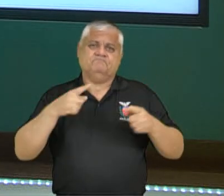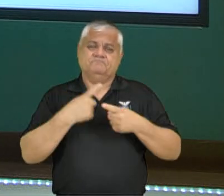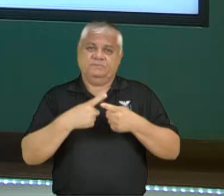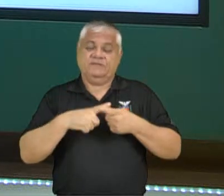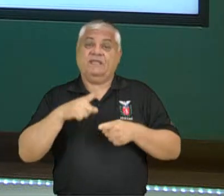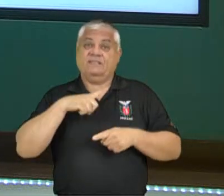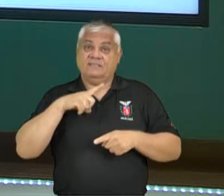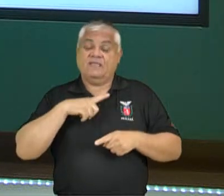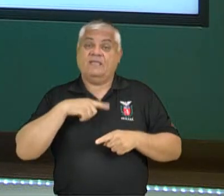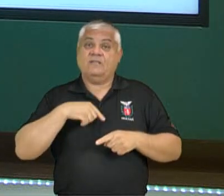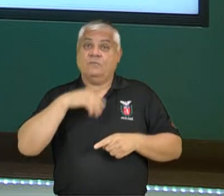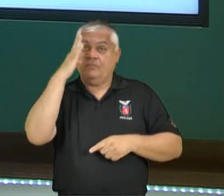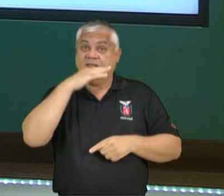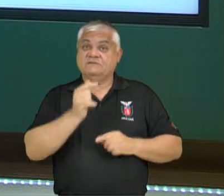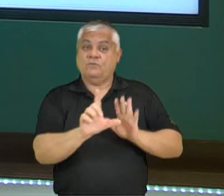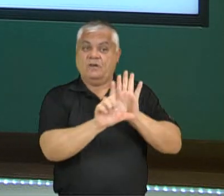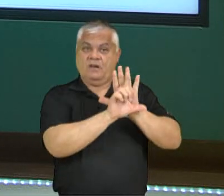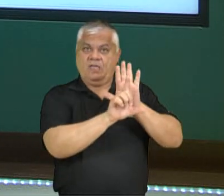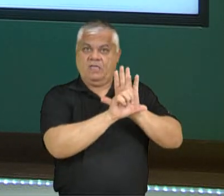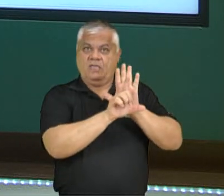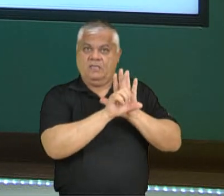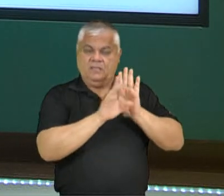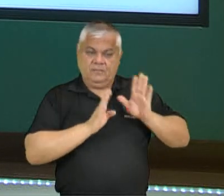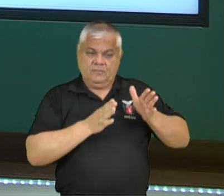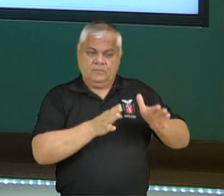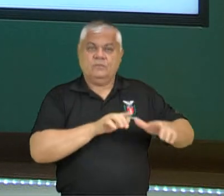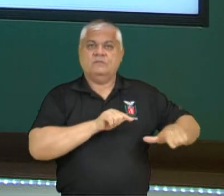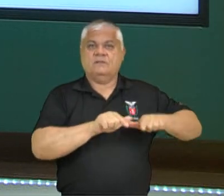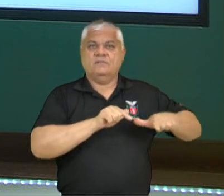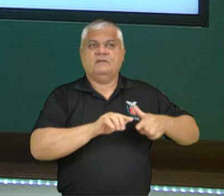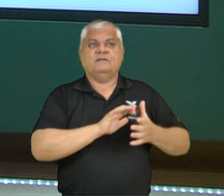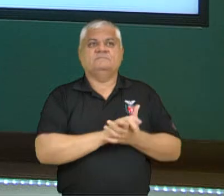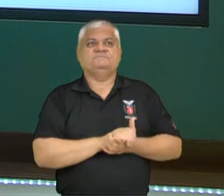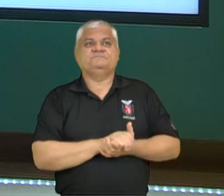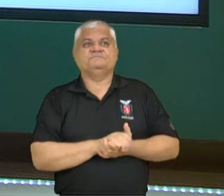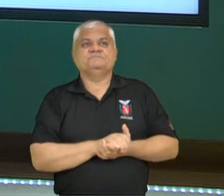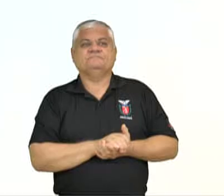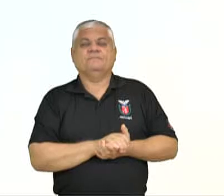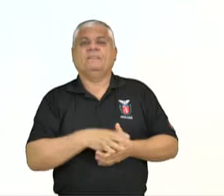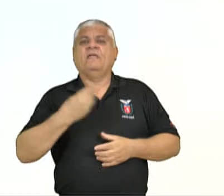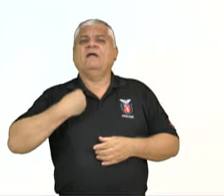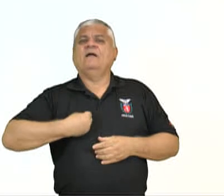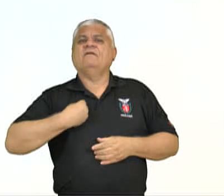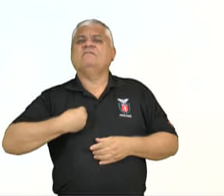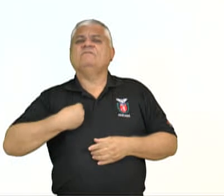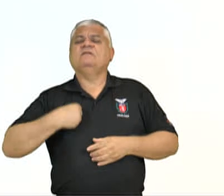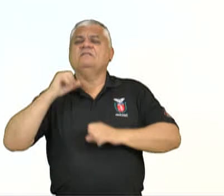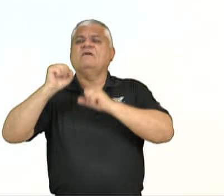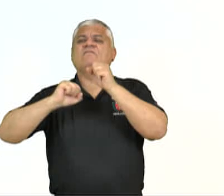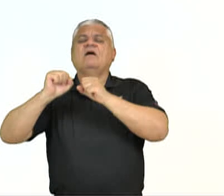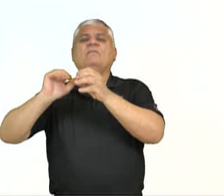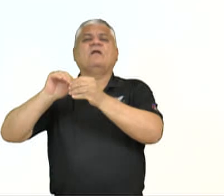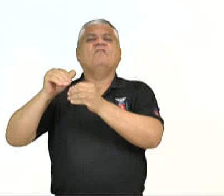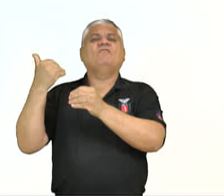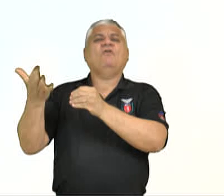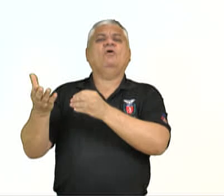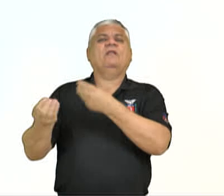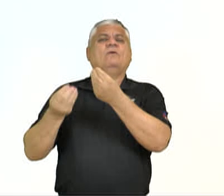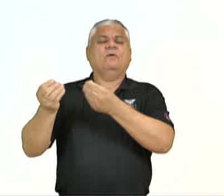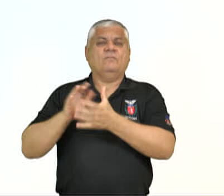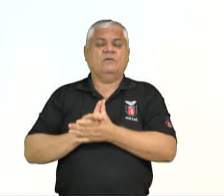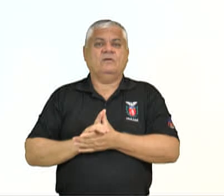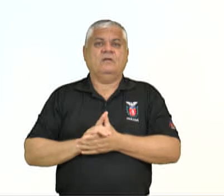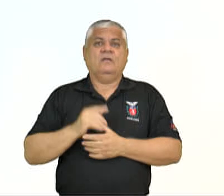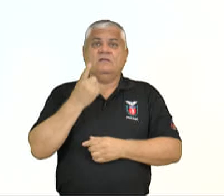Nós temos no Brasil uma legislação trabalhista. Então aqui, e a vida fora das fábricas, né? Imagine, né,